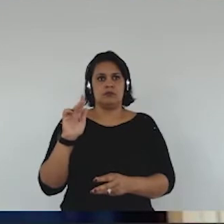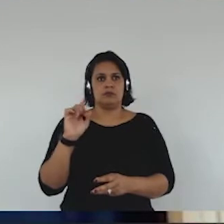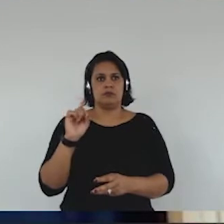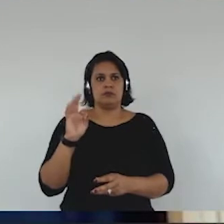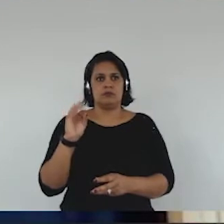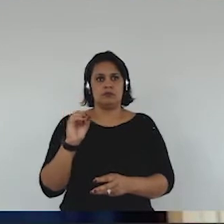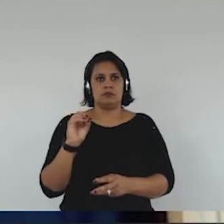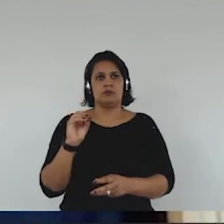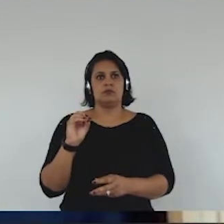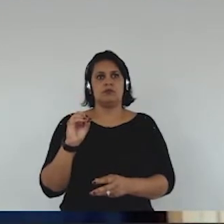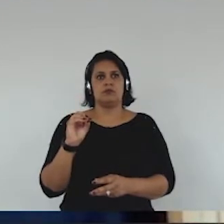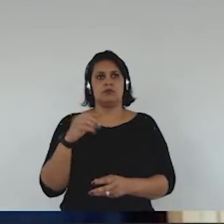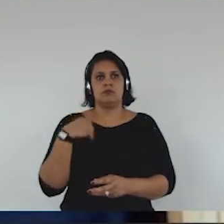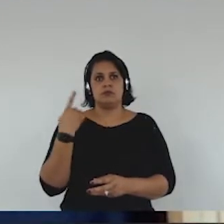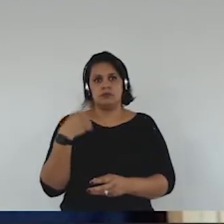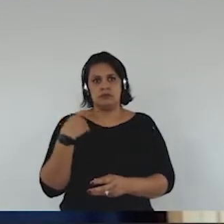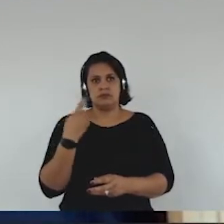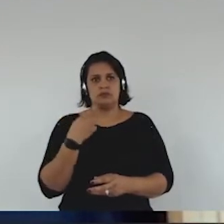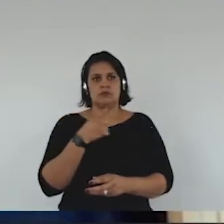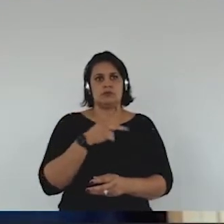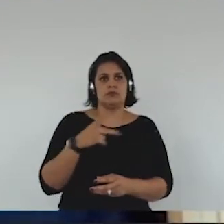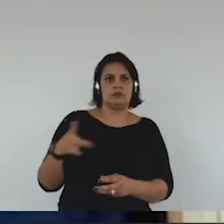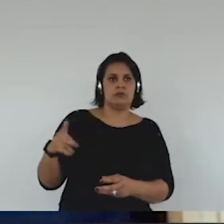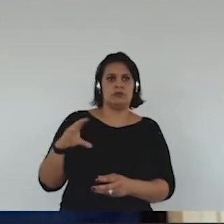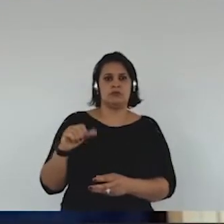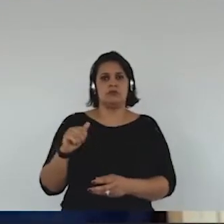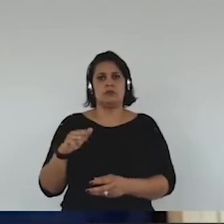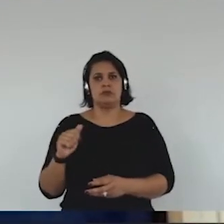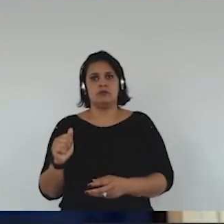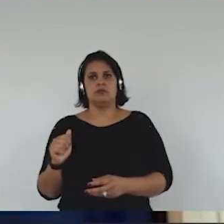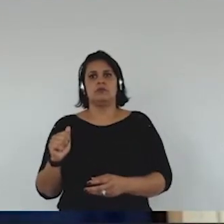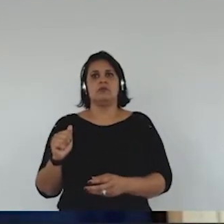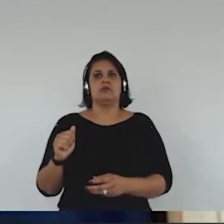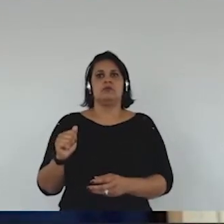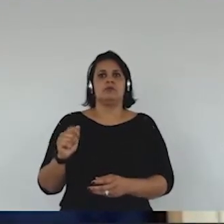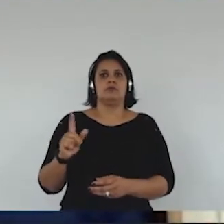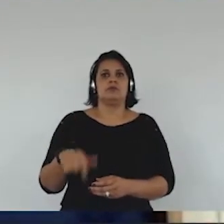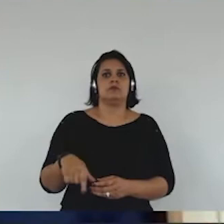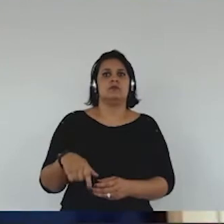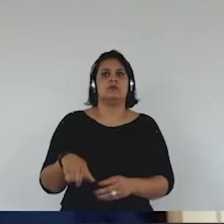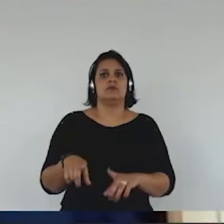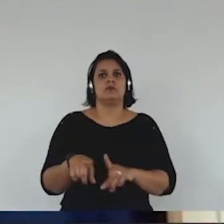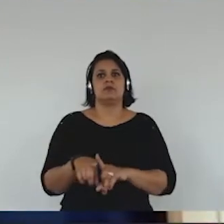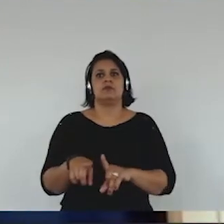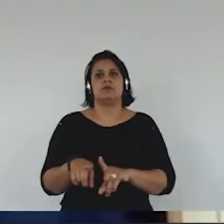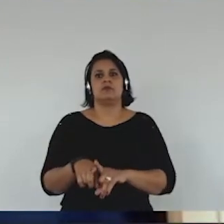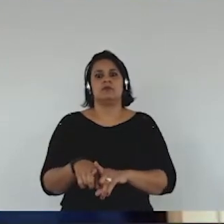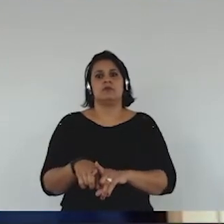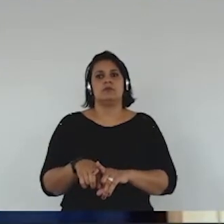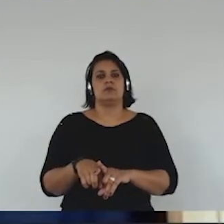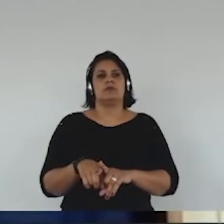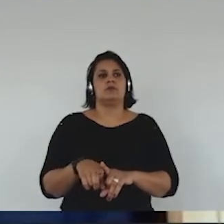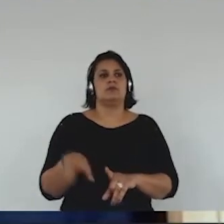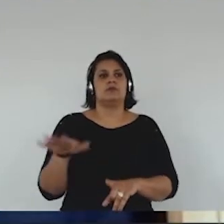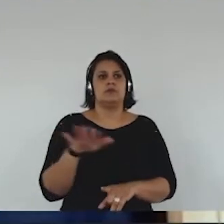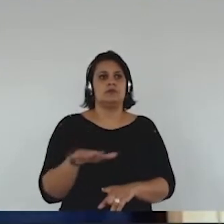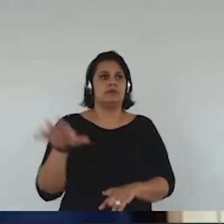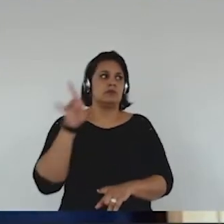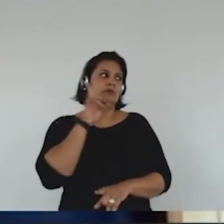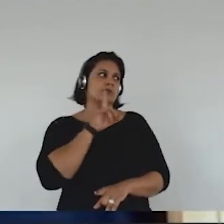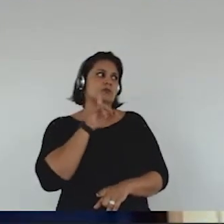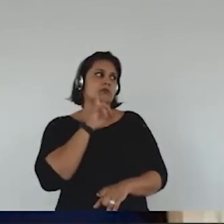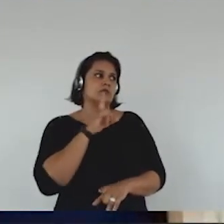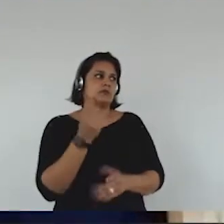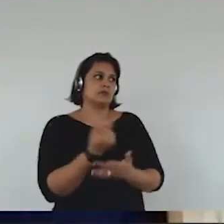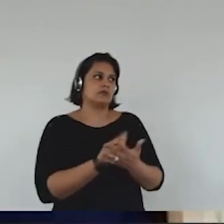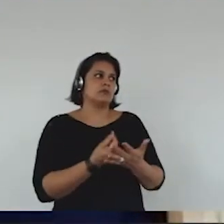Câmara de Mediação e Arbitragem Empresarial, e LLM na UC Davis e MBA em